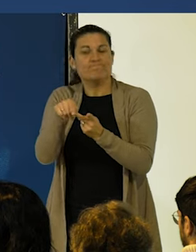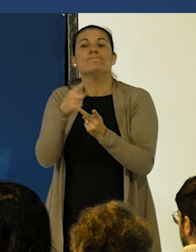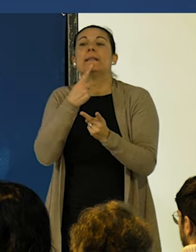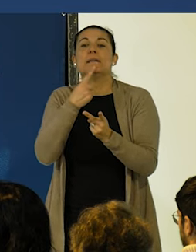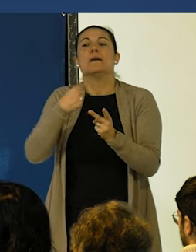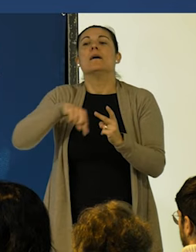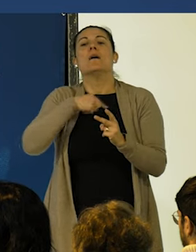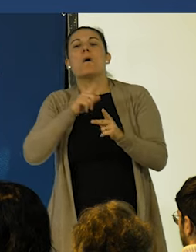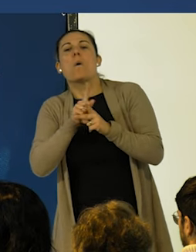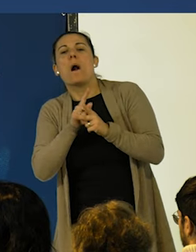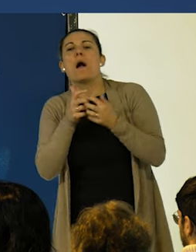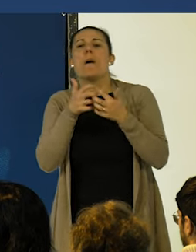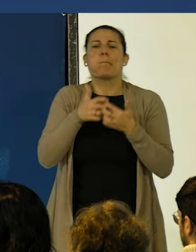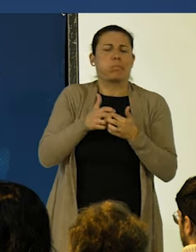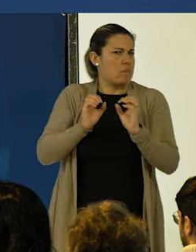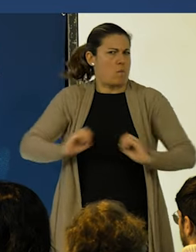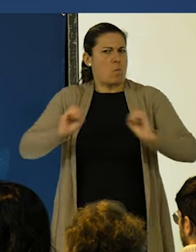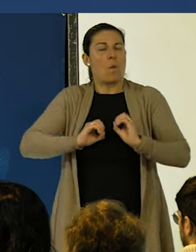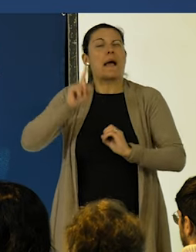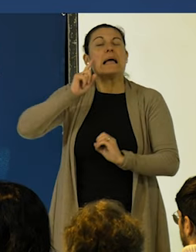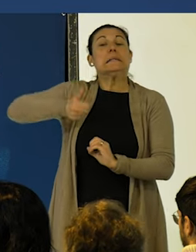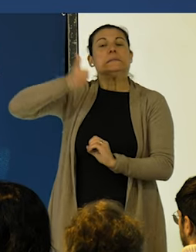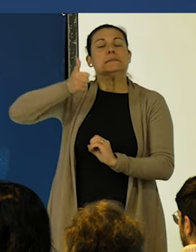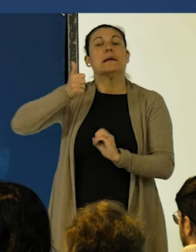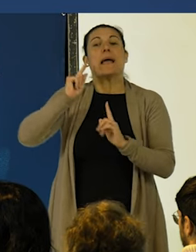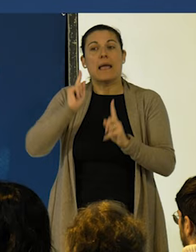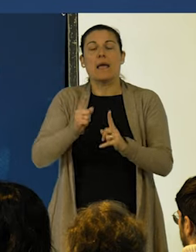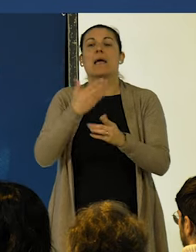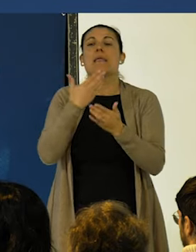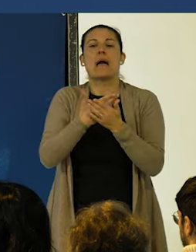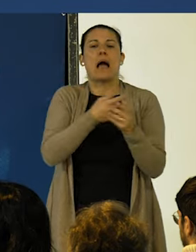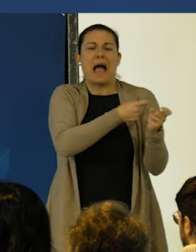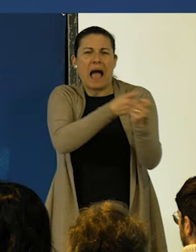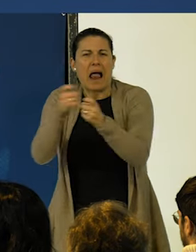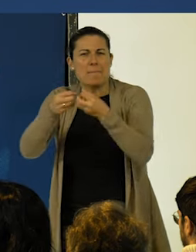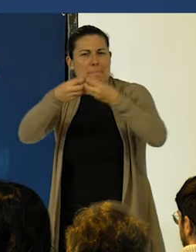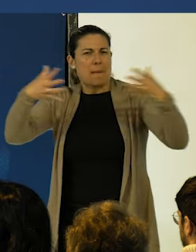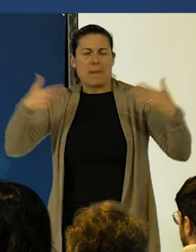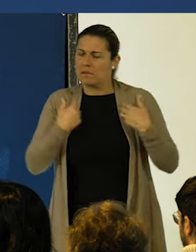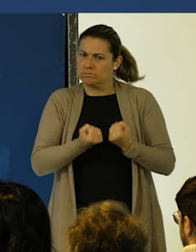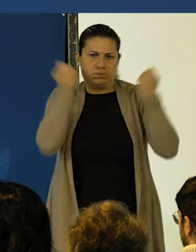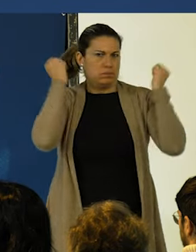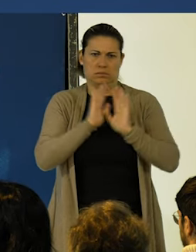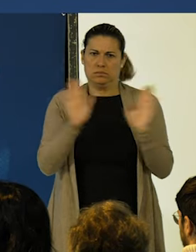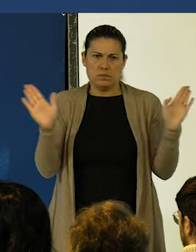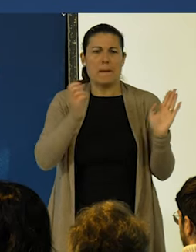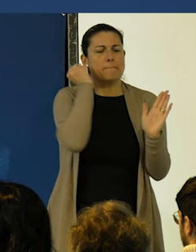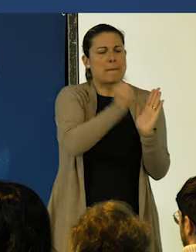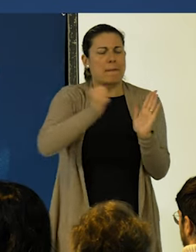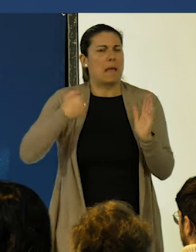nos equivocamos sobre o que é essencial. Recusa da escalada armamentista, recusa do